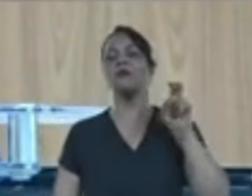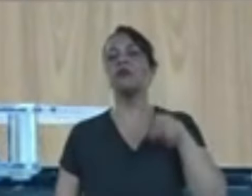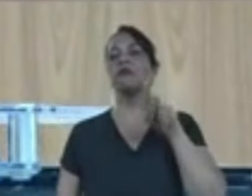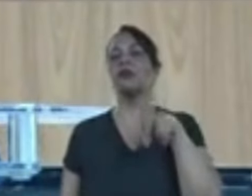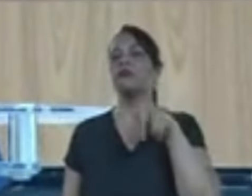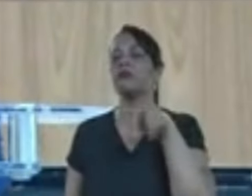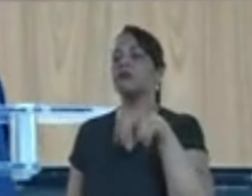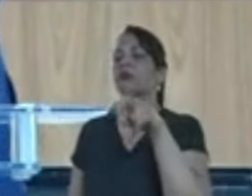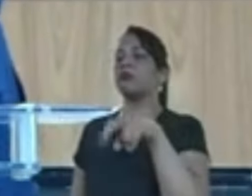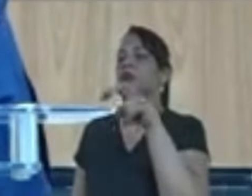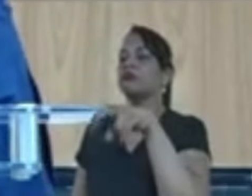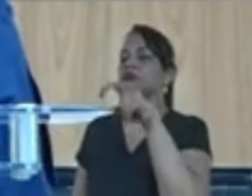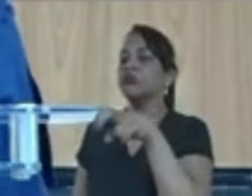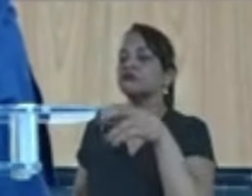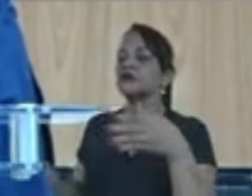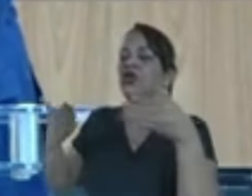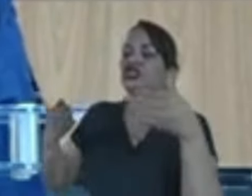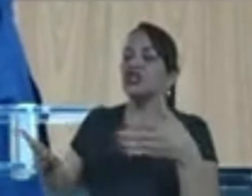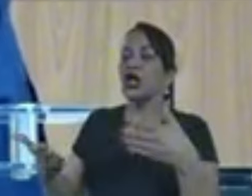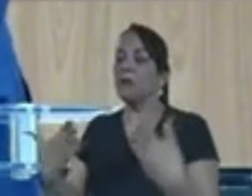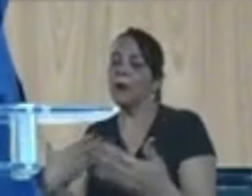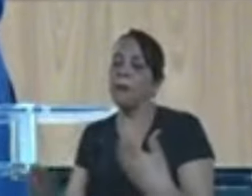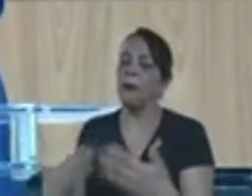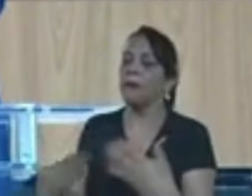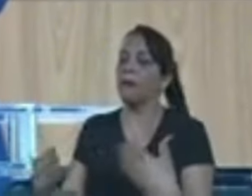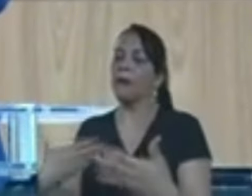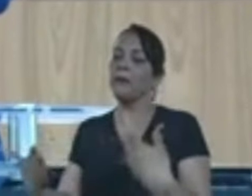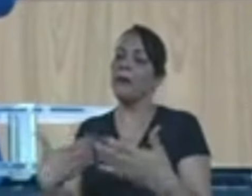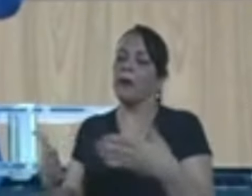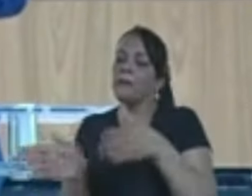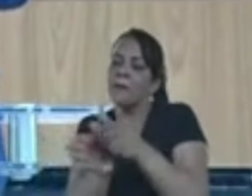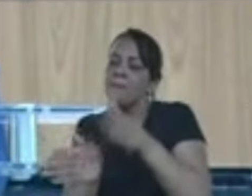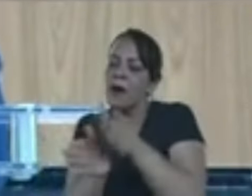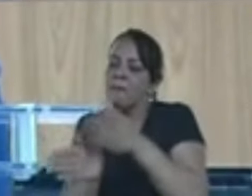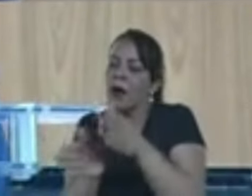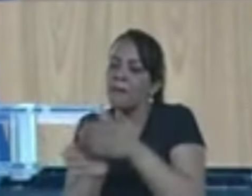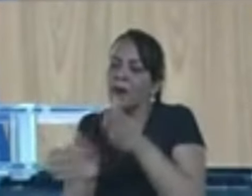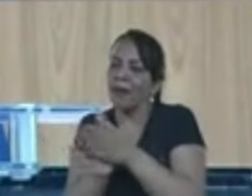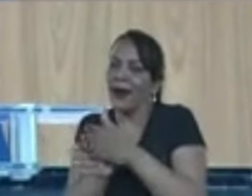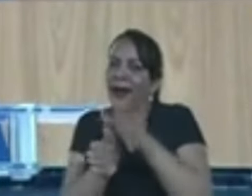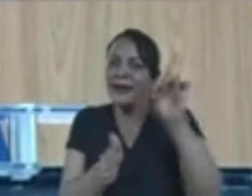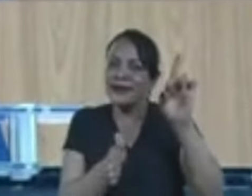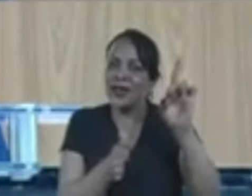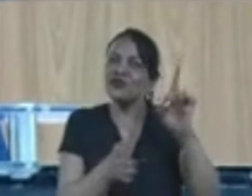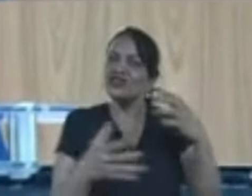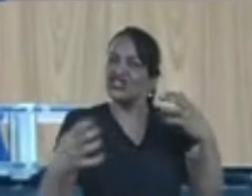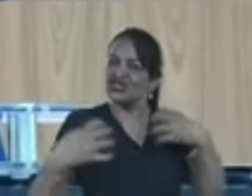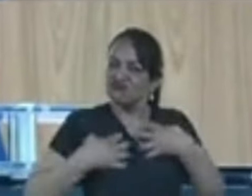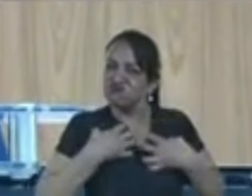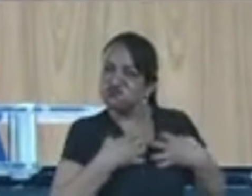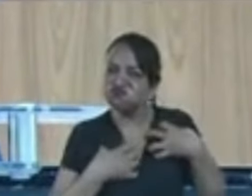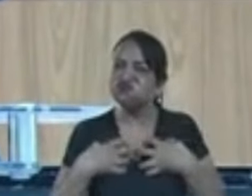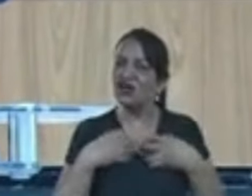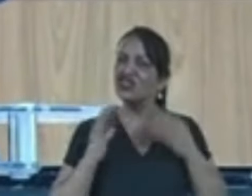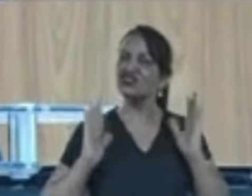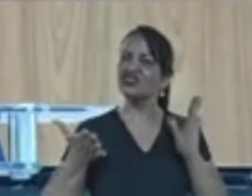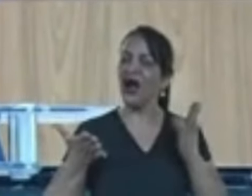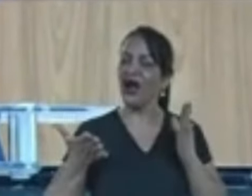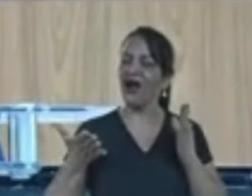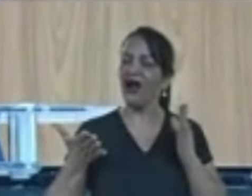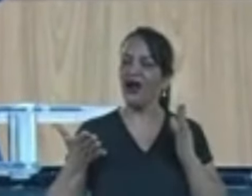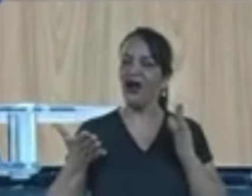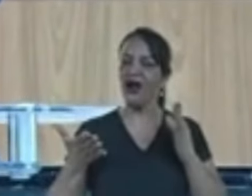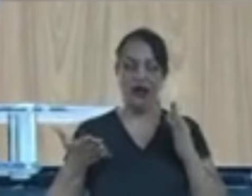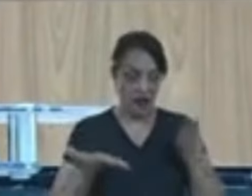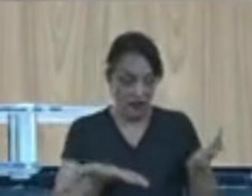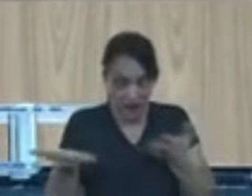uma situação de pacificação naquela situação que incomodava Deus. E Deus disse: vá lá e pregue para o pessoal.